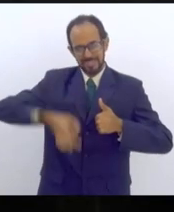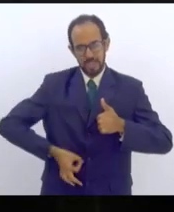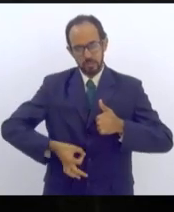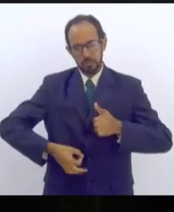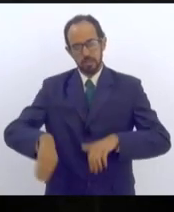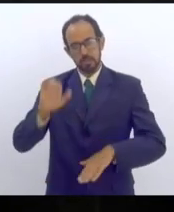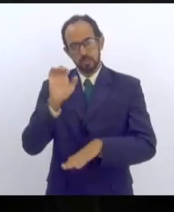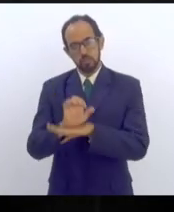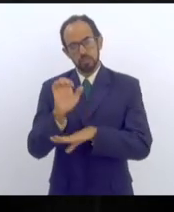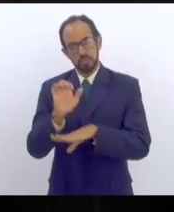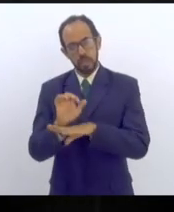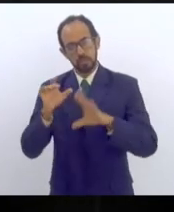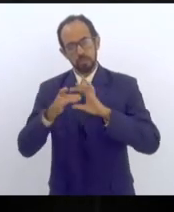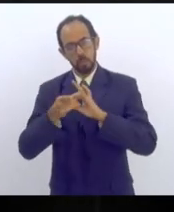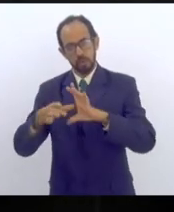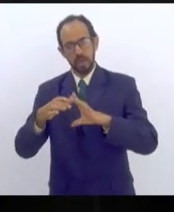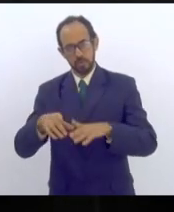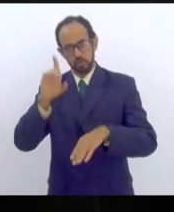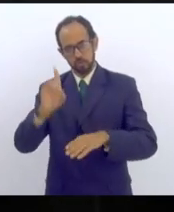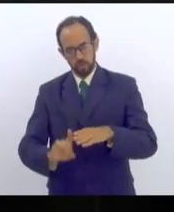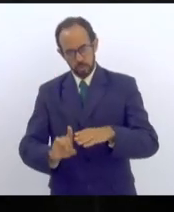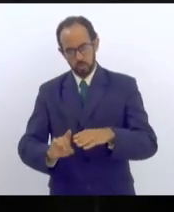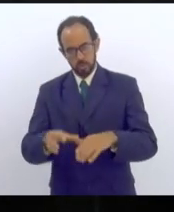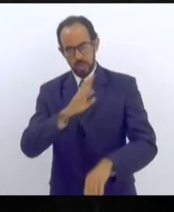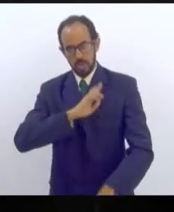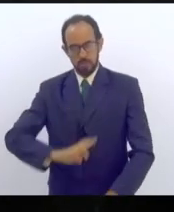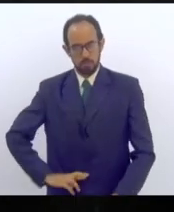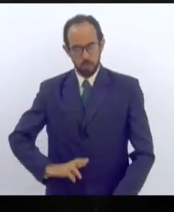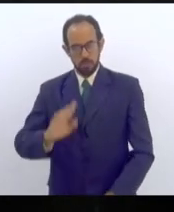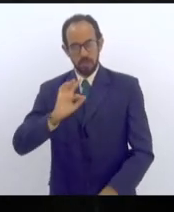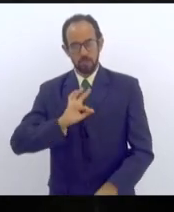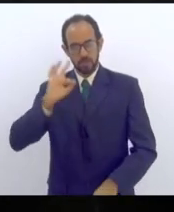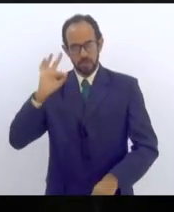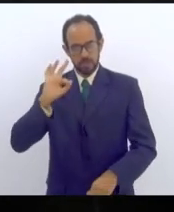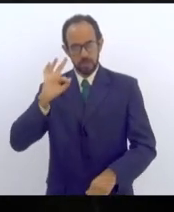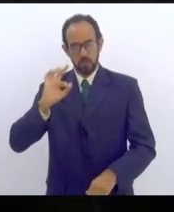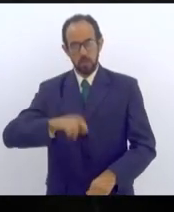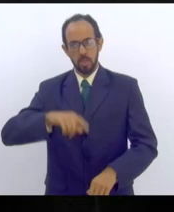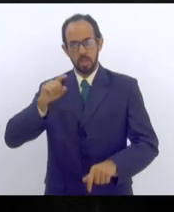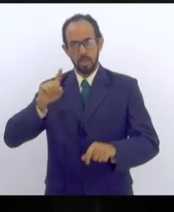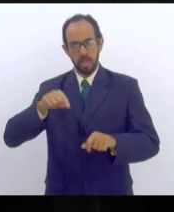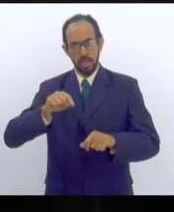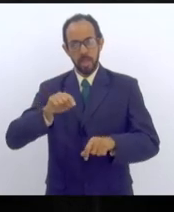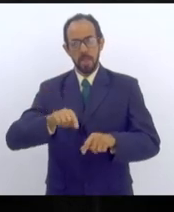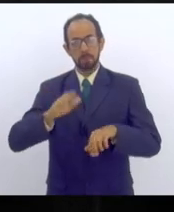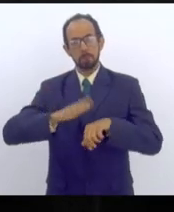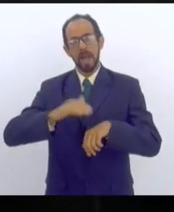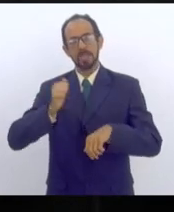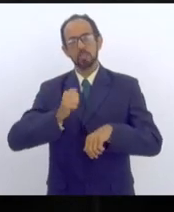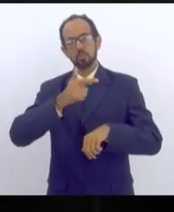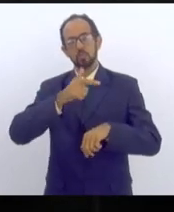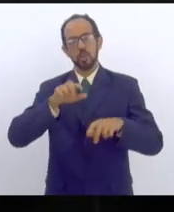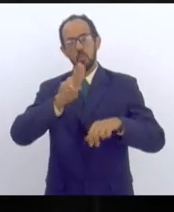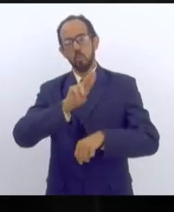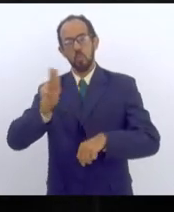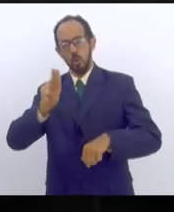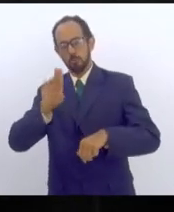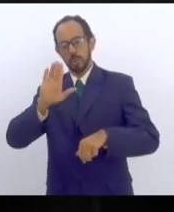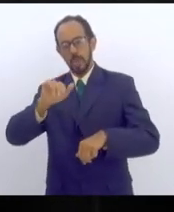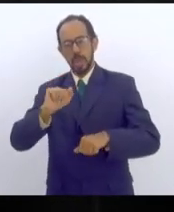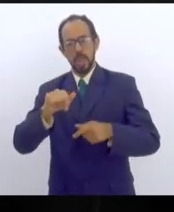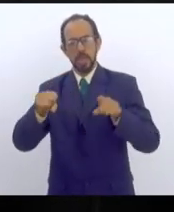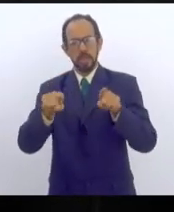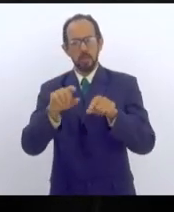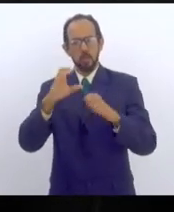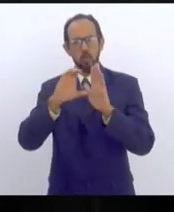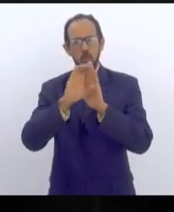Estado Democrático de Direito, onde a República e a Federação sejam mais do que rótulos, e sim princípios e